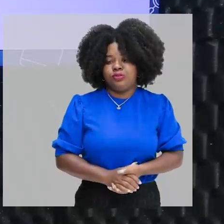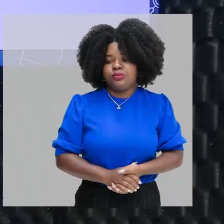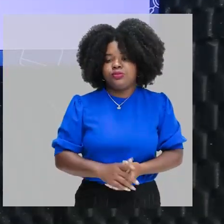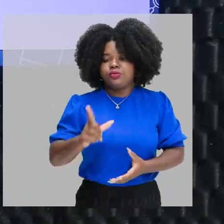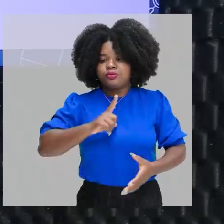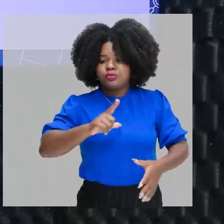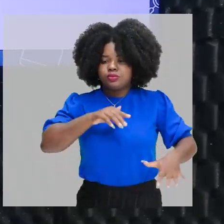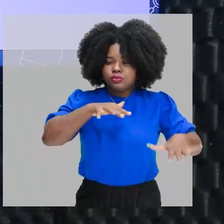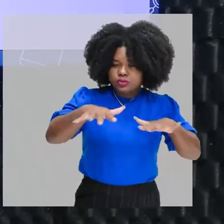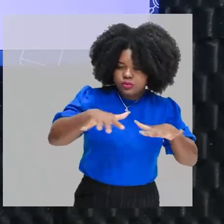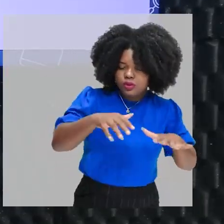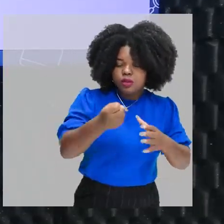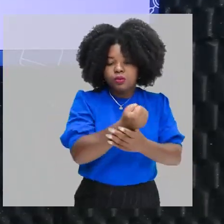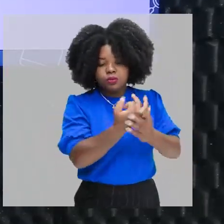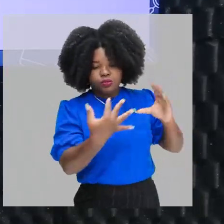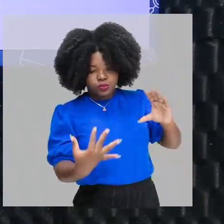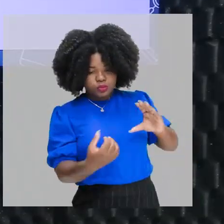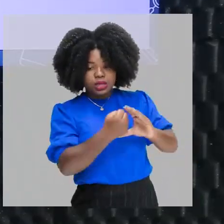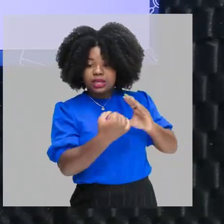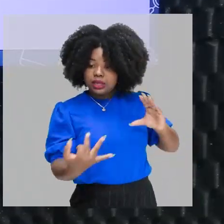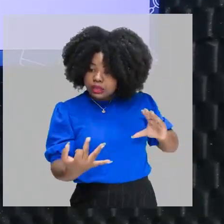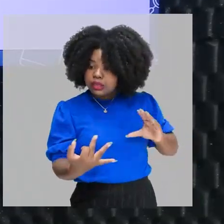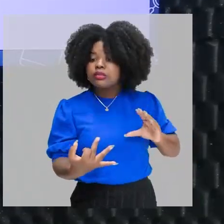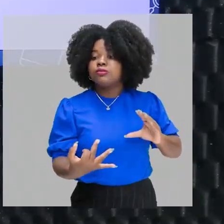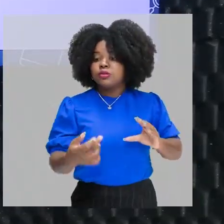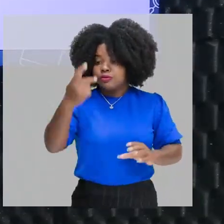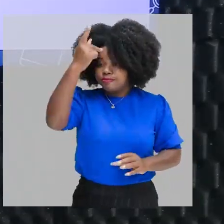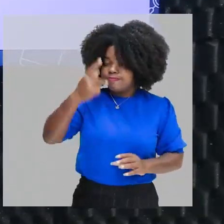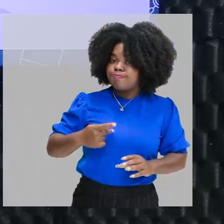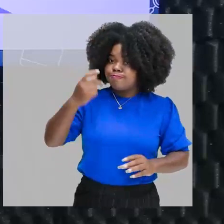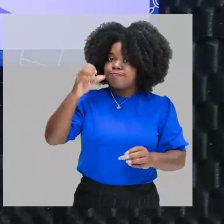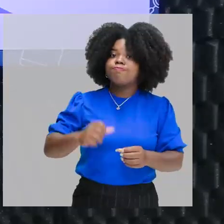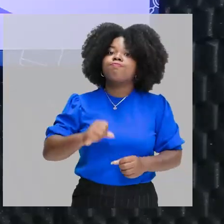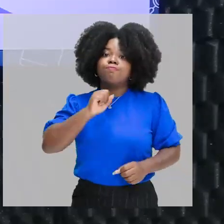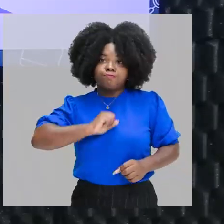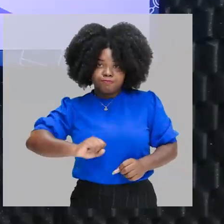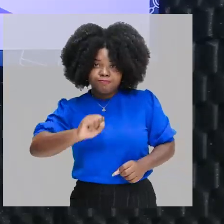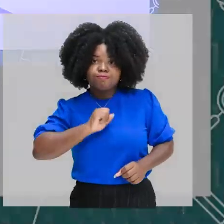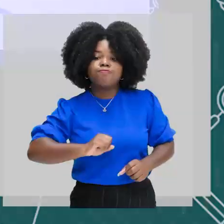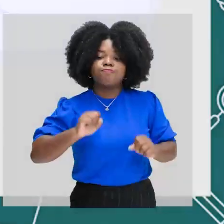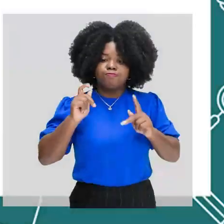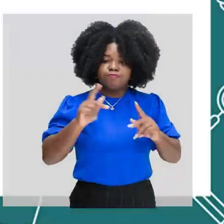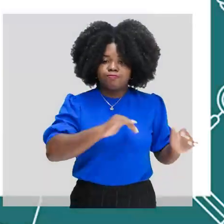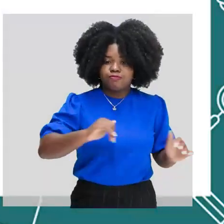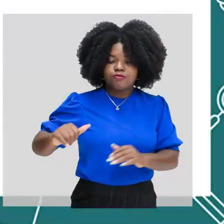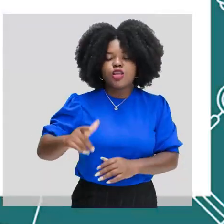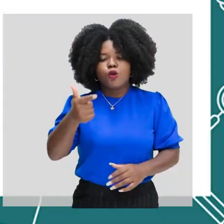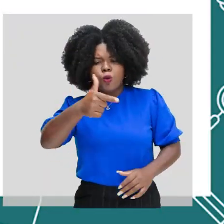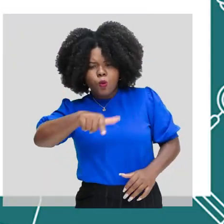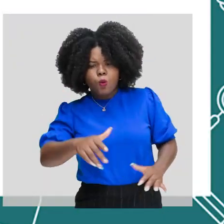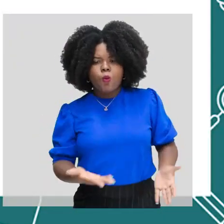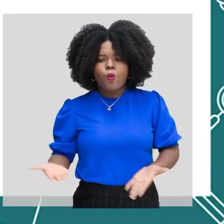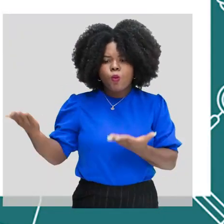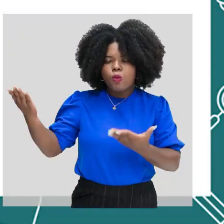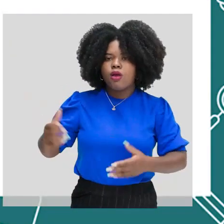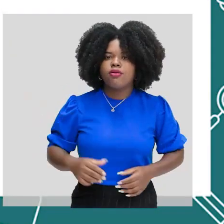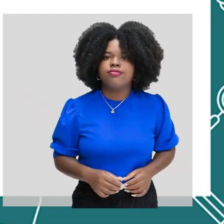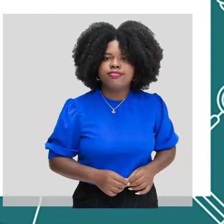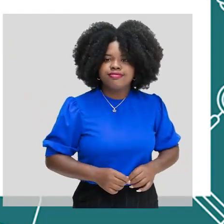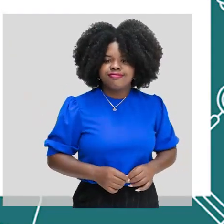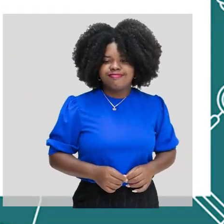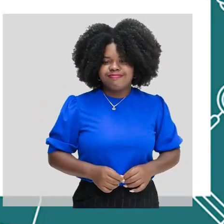tem uma característica excêntrica, uma característica própria, tá bom? Continuando. The name